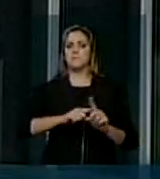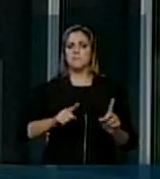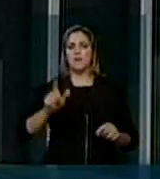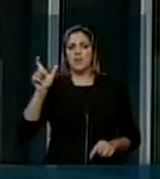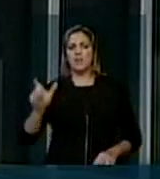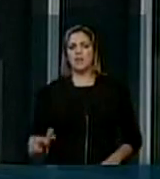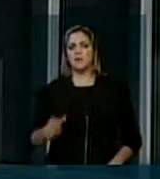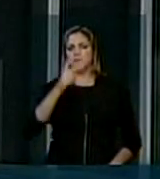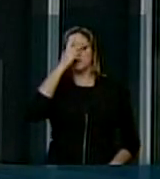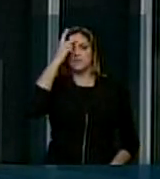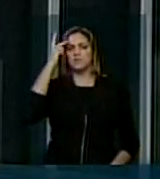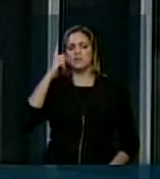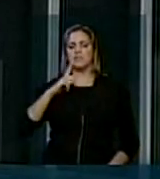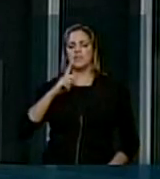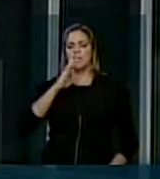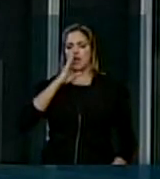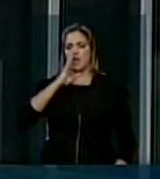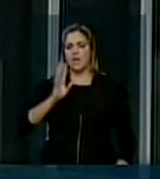acusado